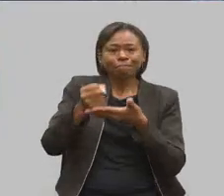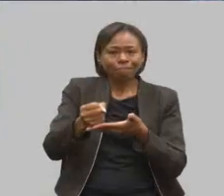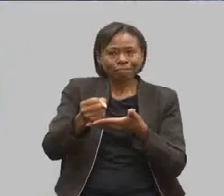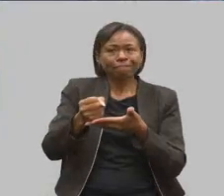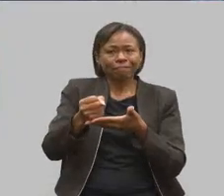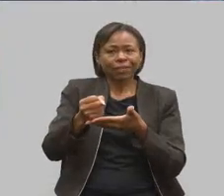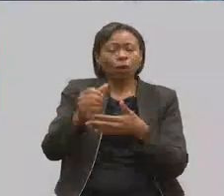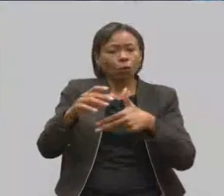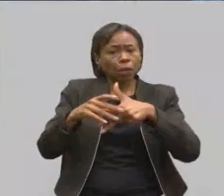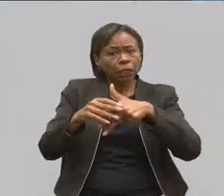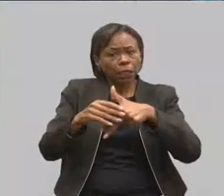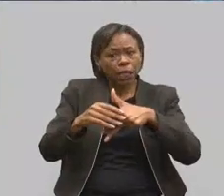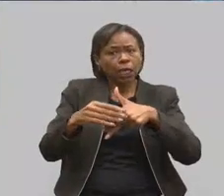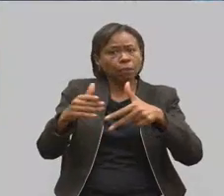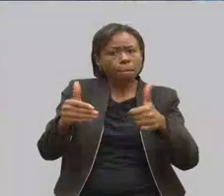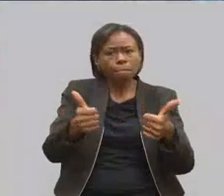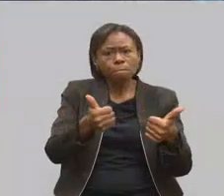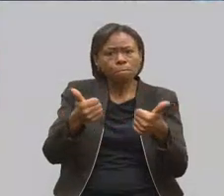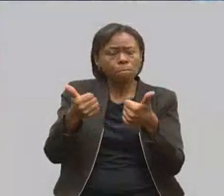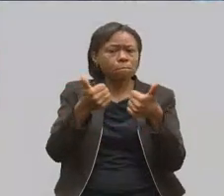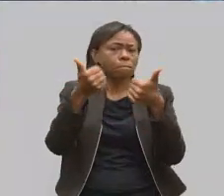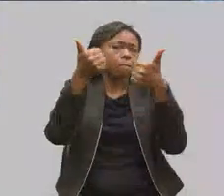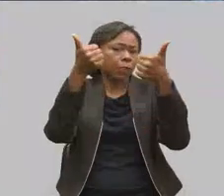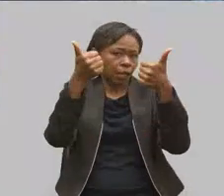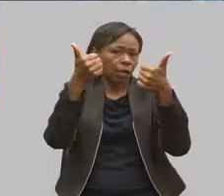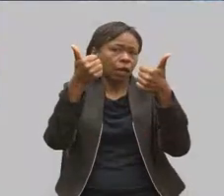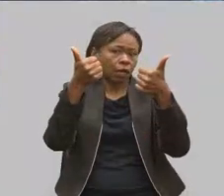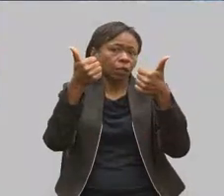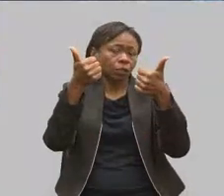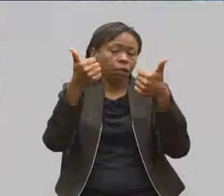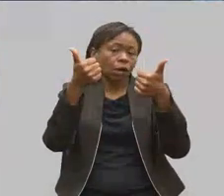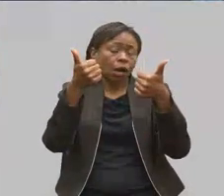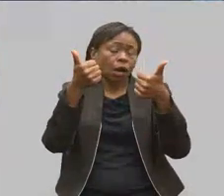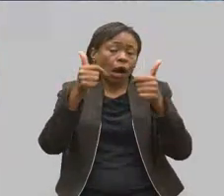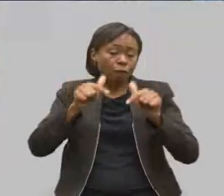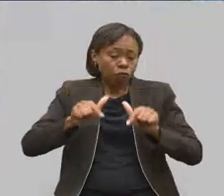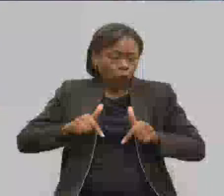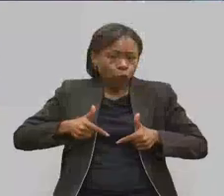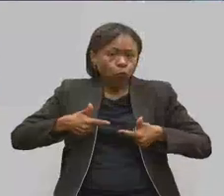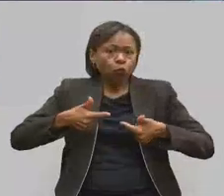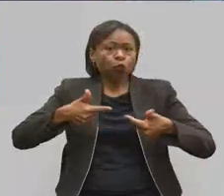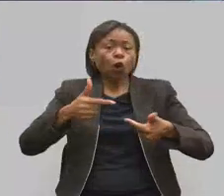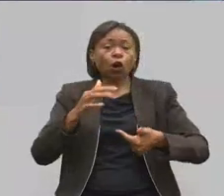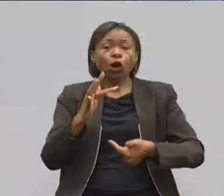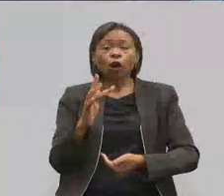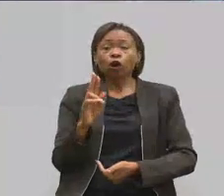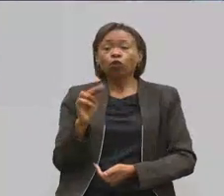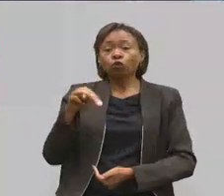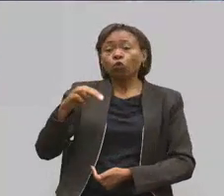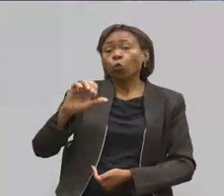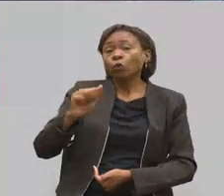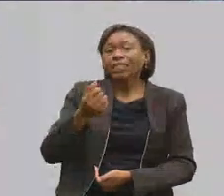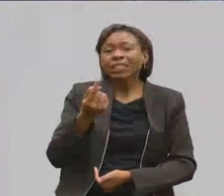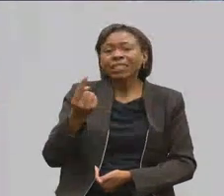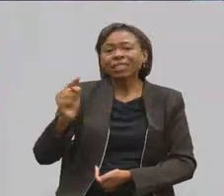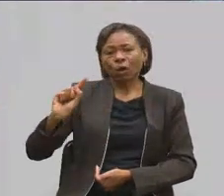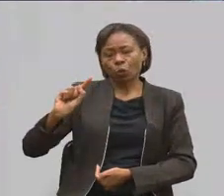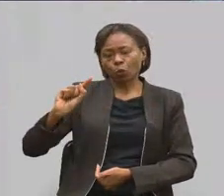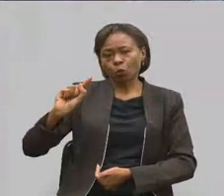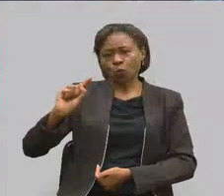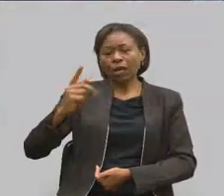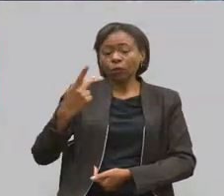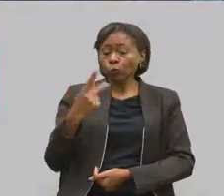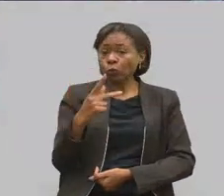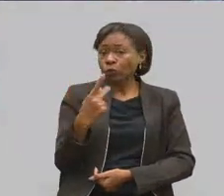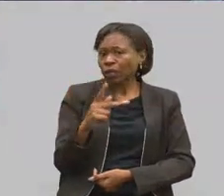é buscar uma melhoria de função dentro da do cotidiano dele assim também é